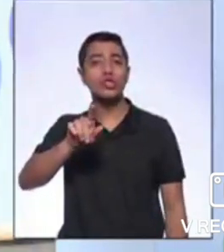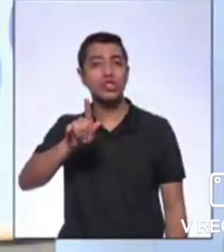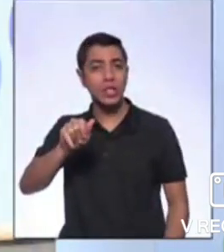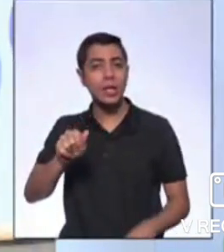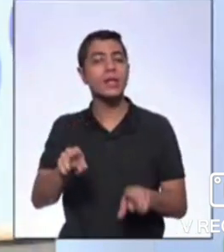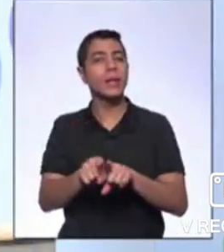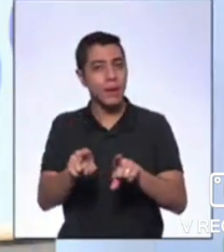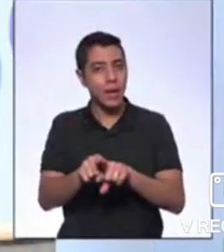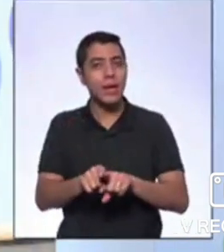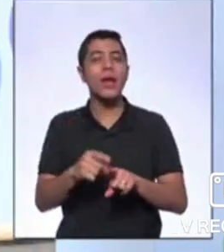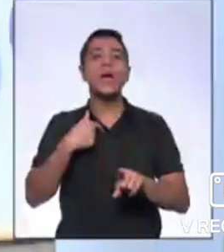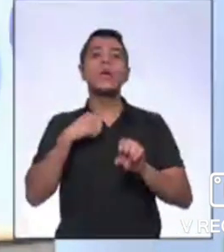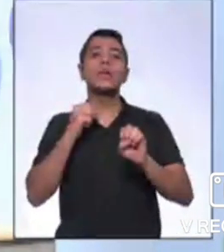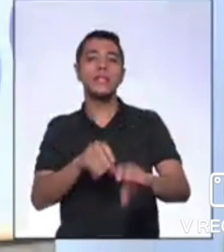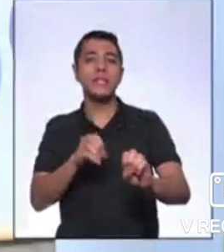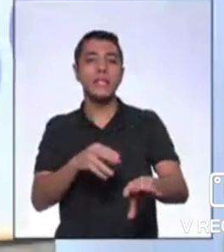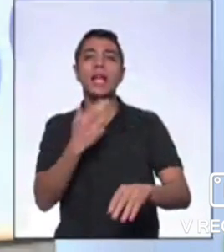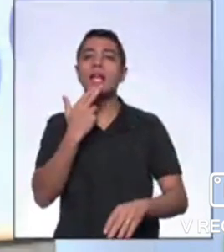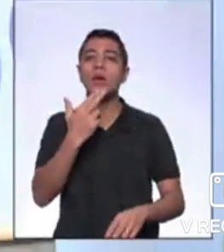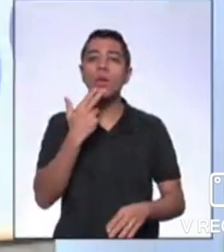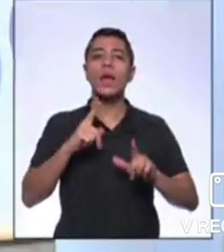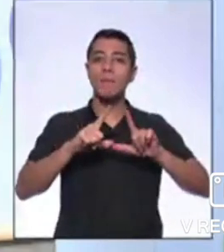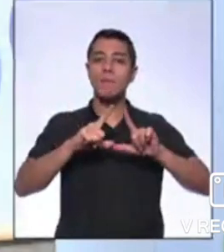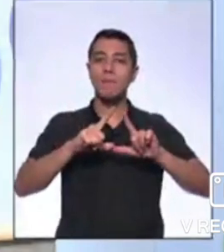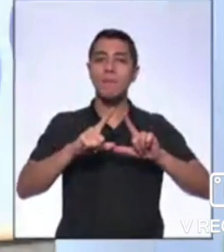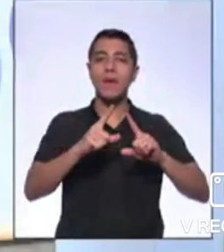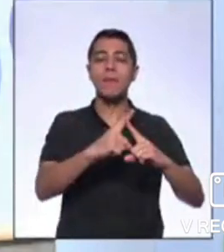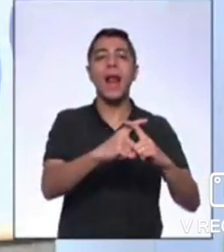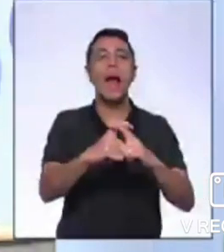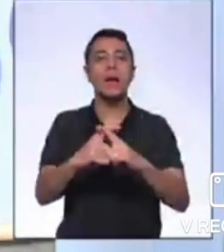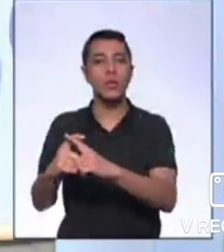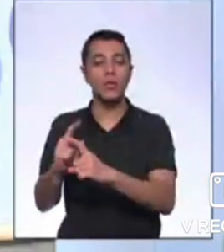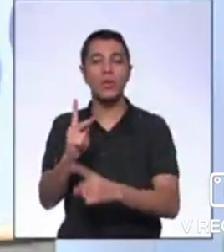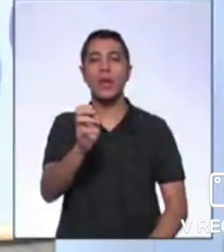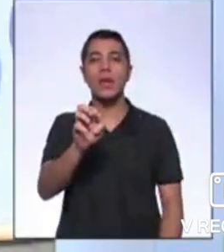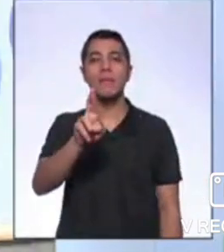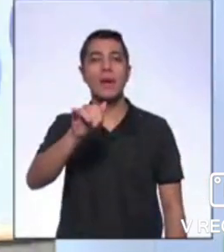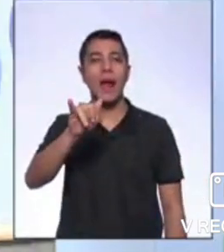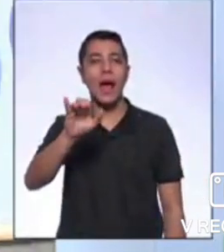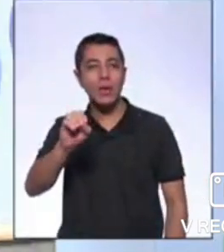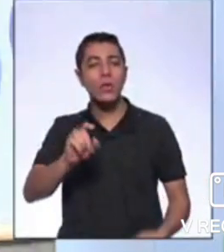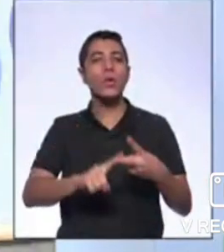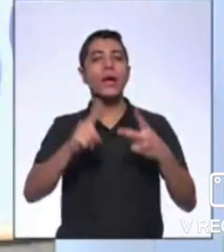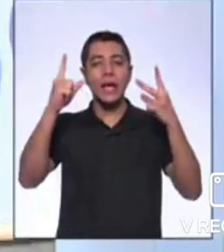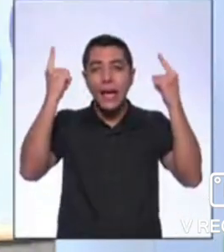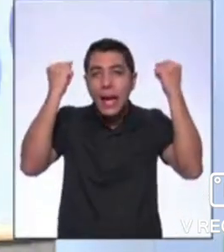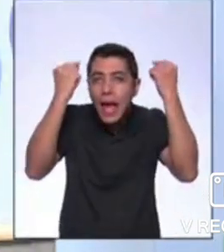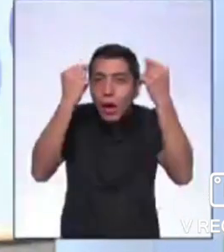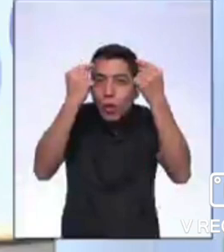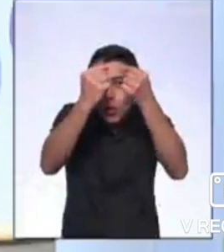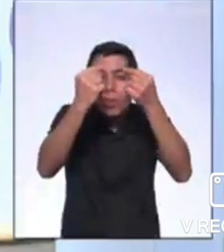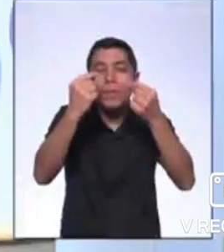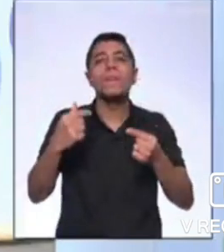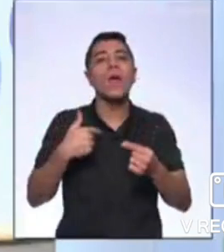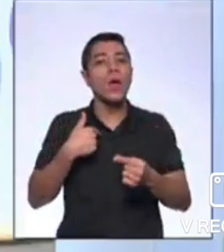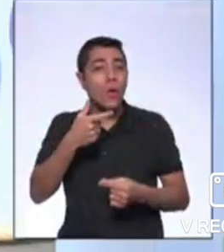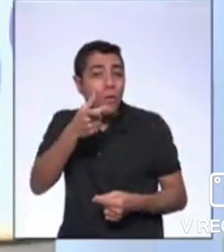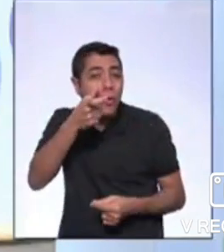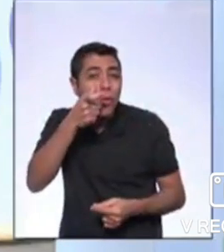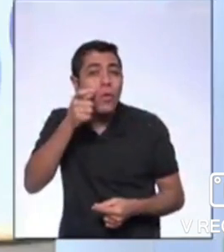a cultura judaica, vou nas livrarias judaicas. Então a gente acaba vendo um pouquinho do perfil, né, do jeito